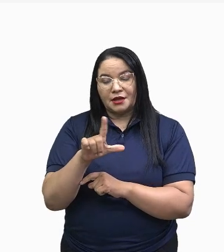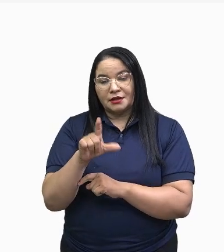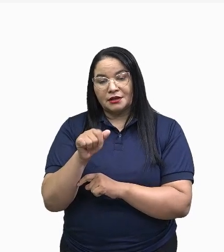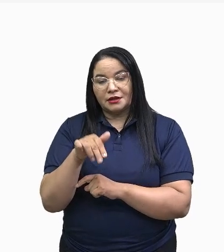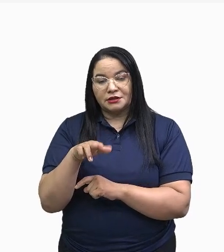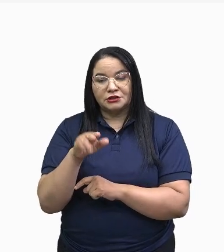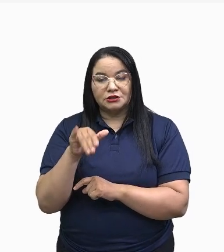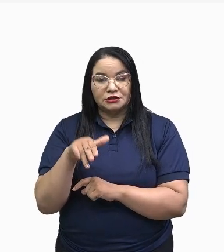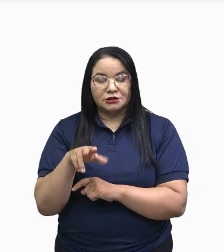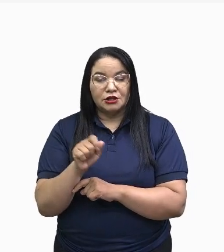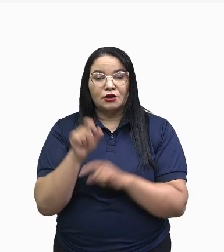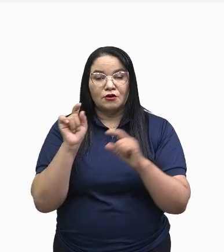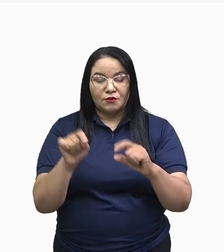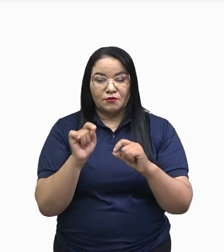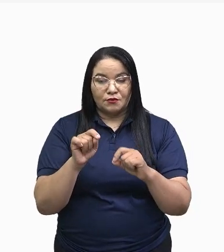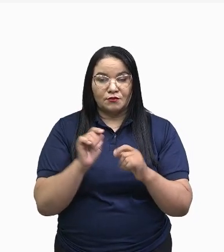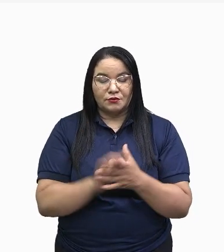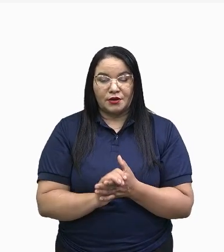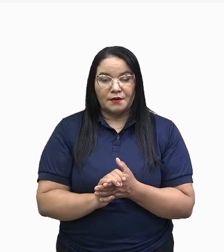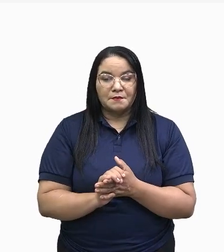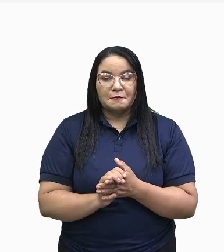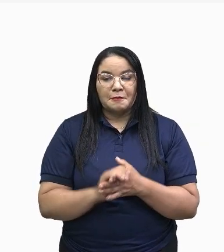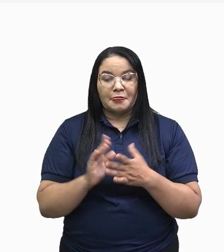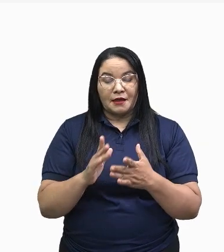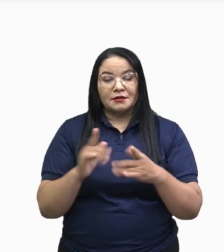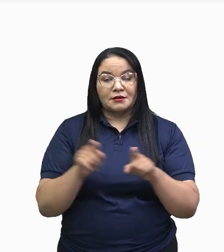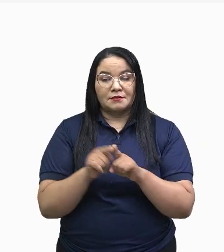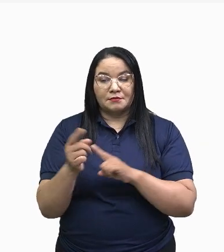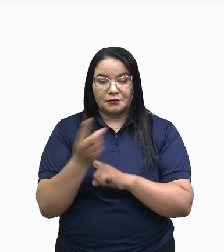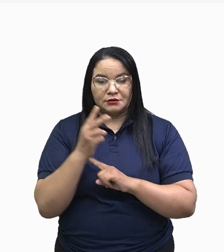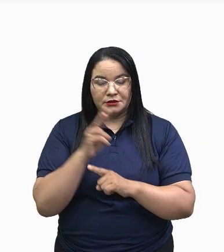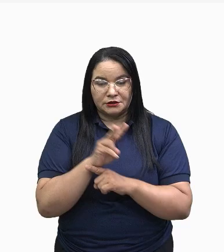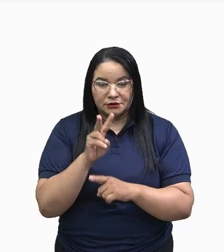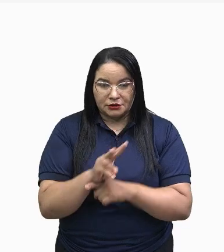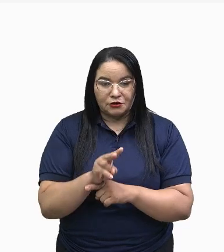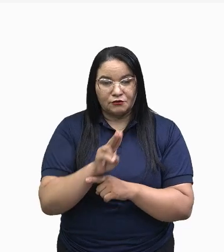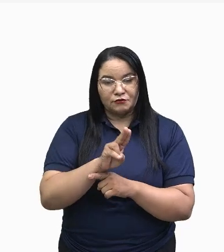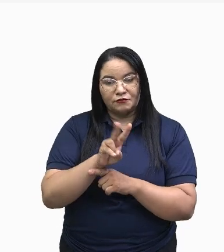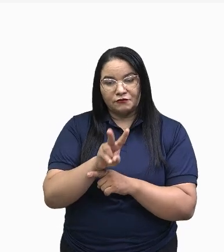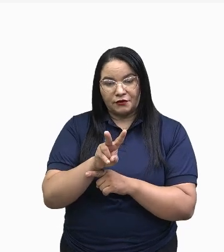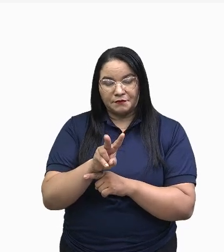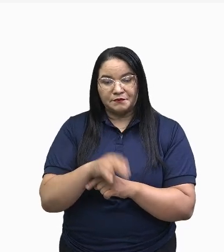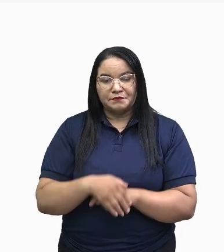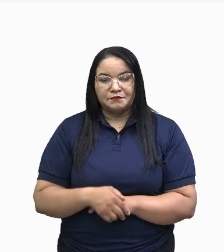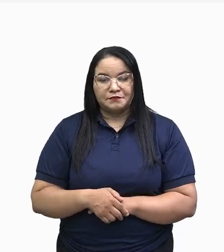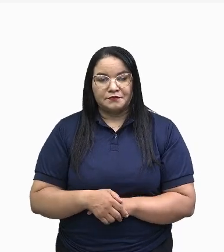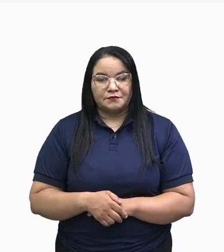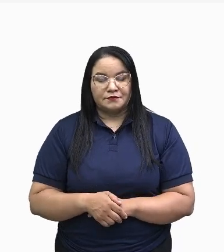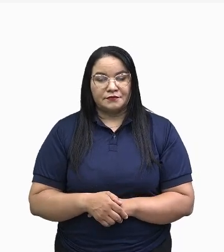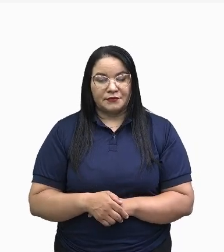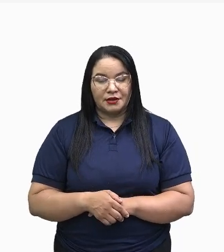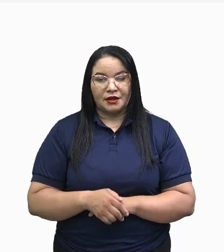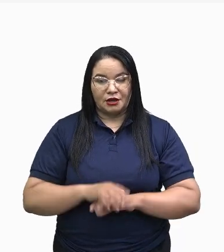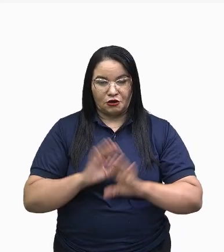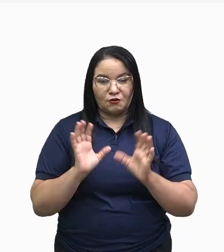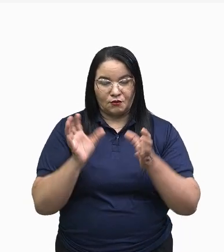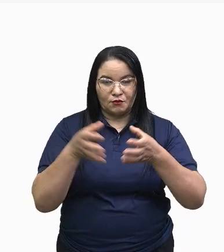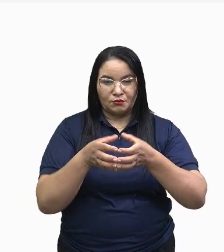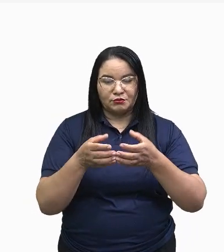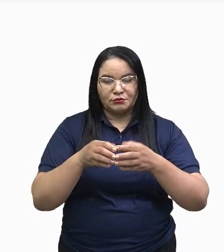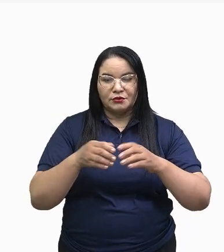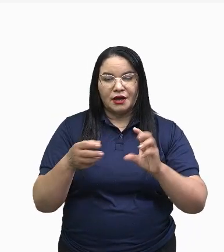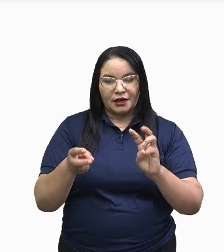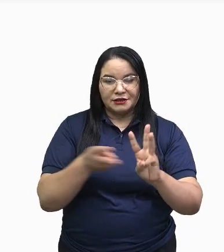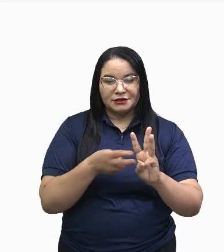biológica contra a radiação ultravioleta, UV. Em diferentes etnias, né,